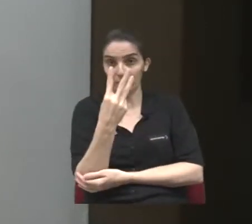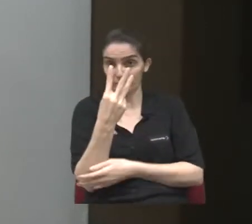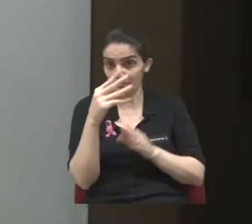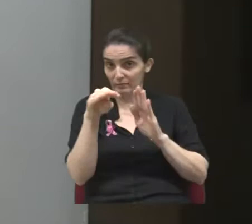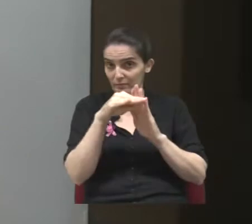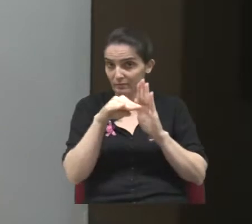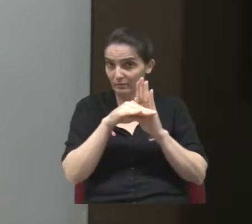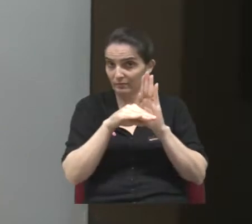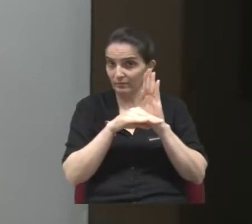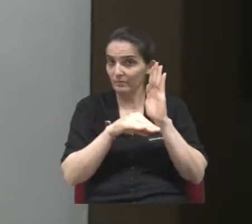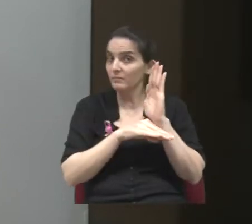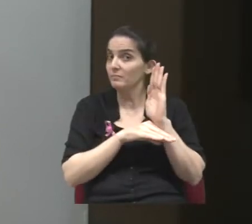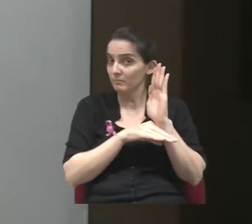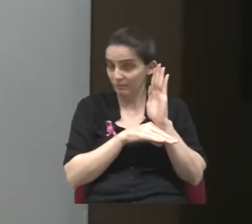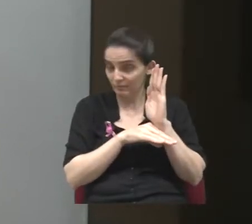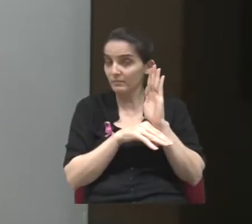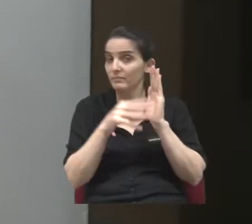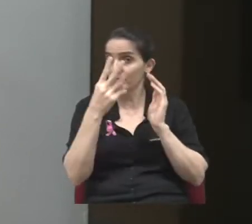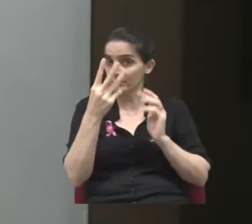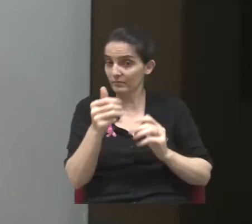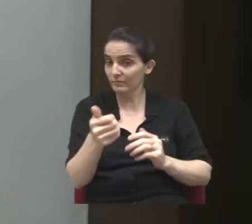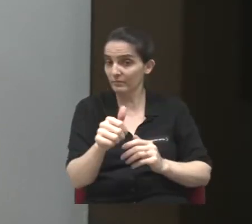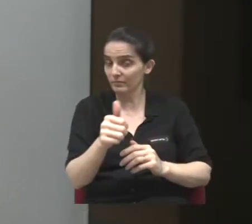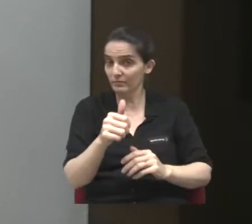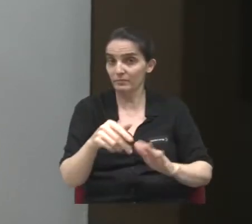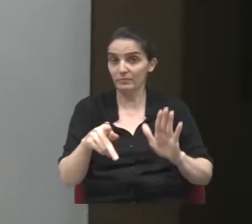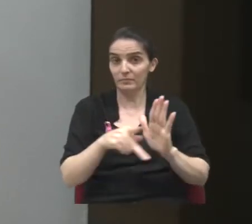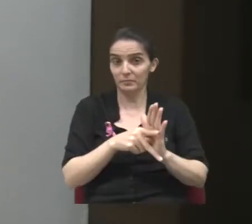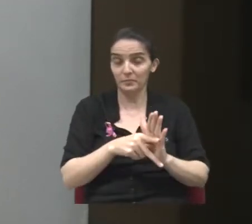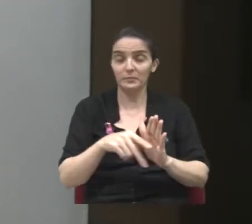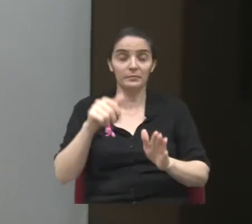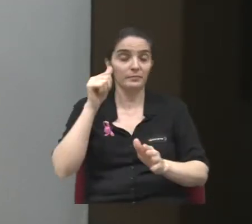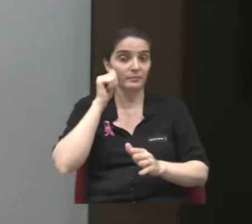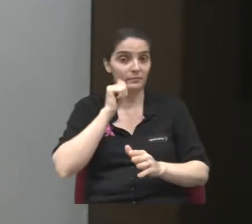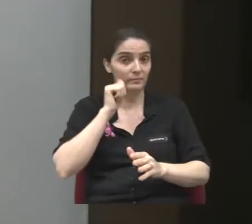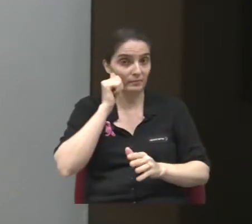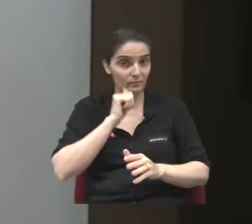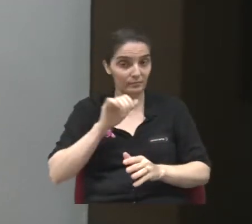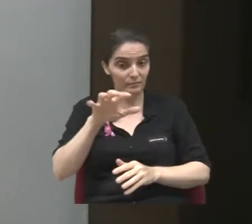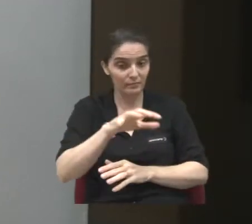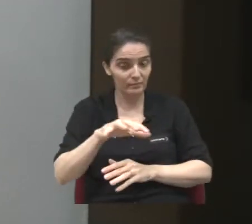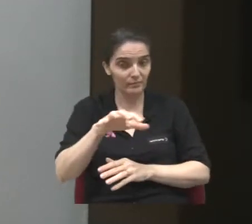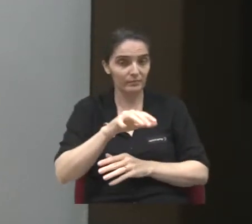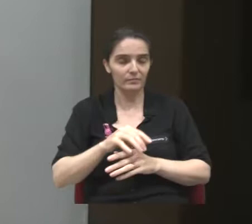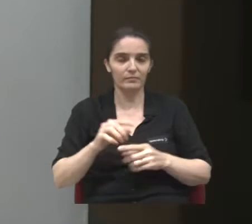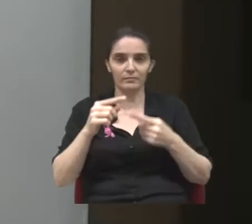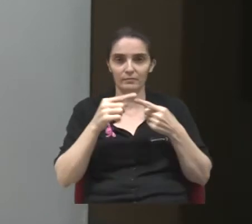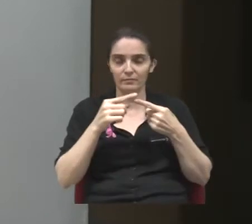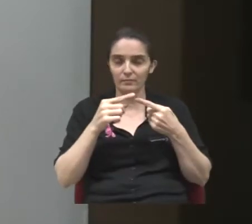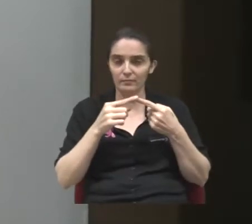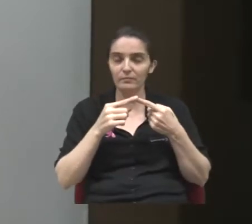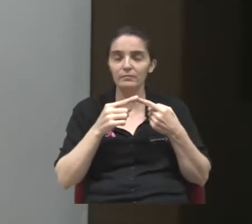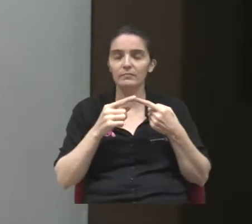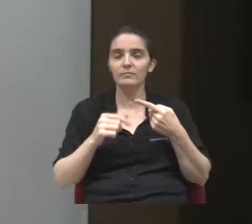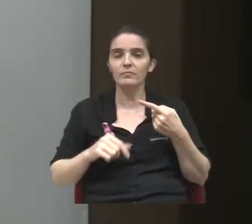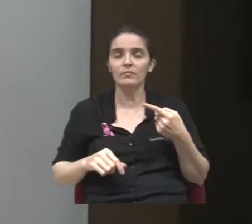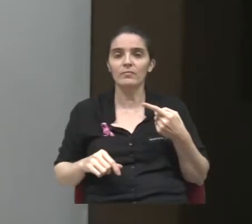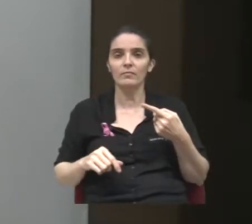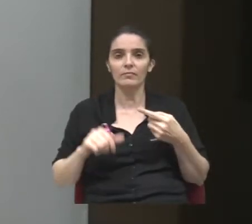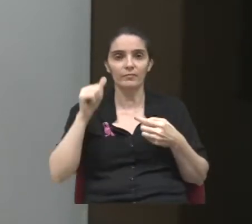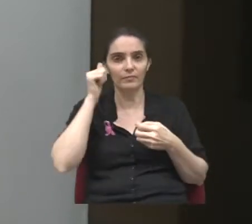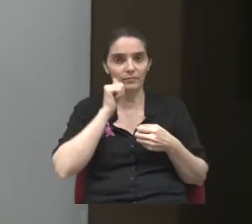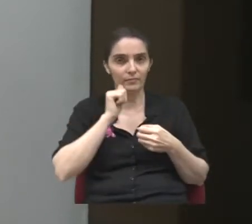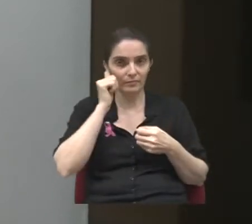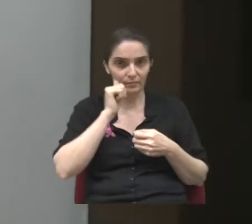três projetos relacionados à área da mulher, sendo um referente à mulher e